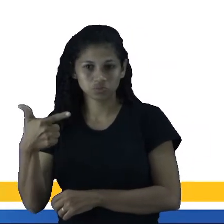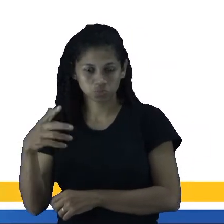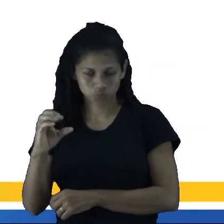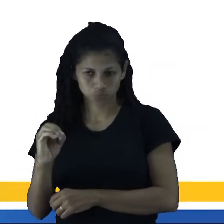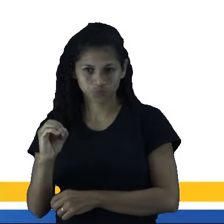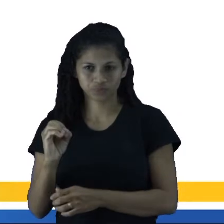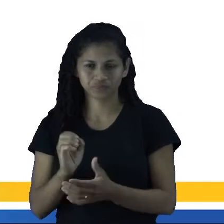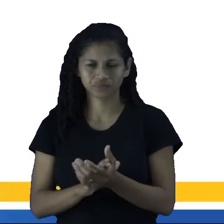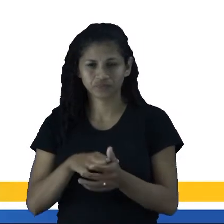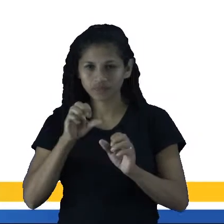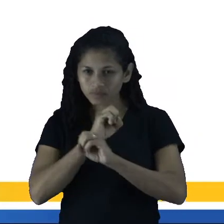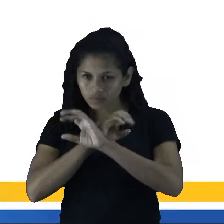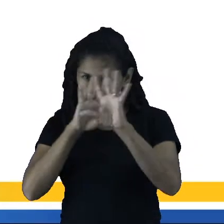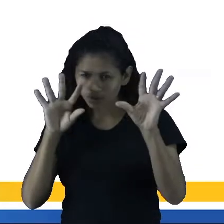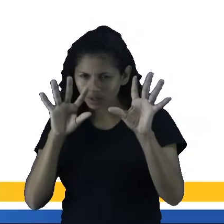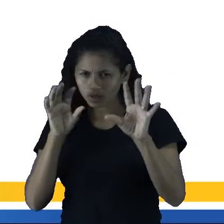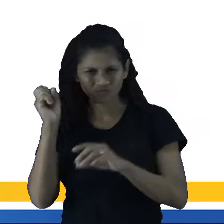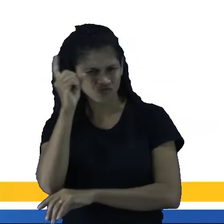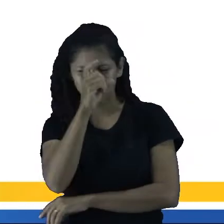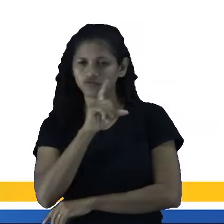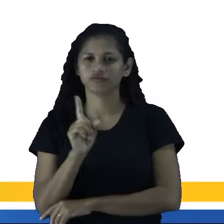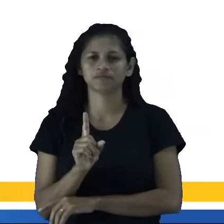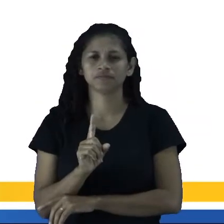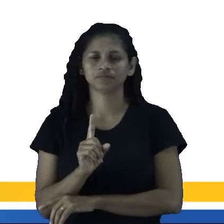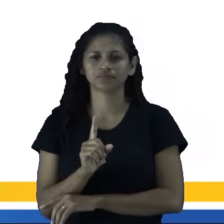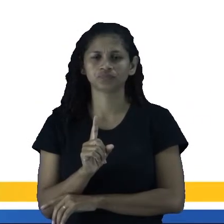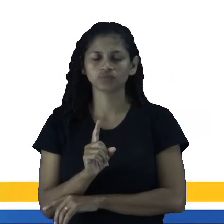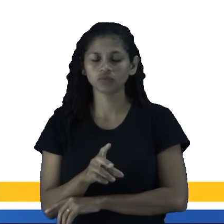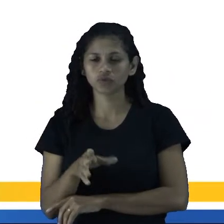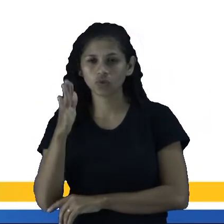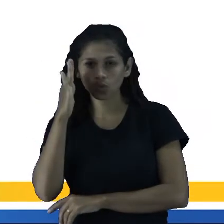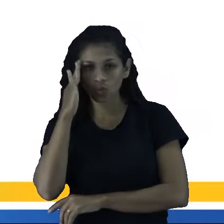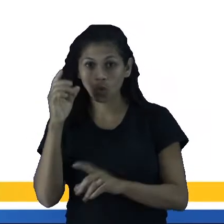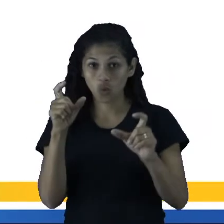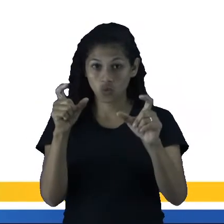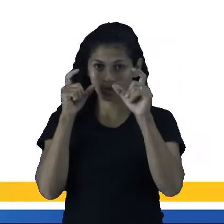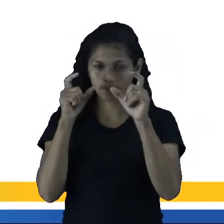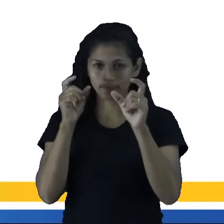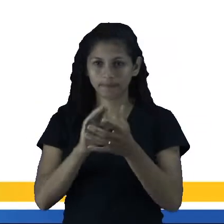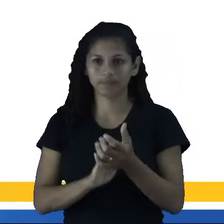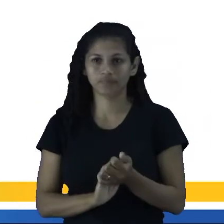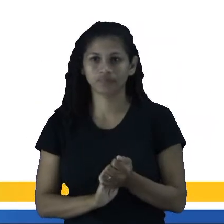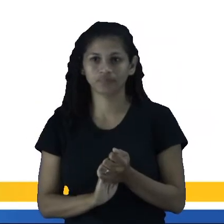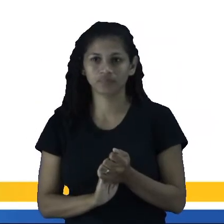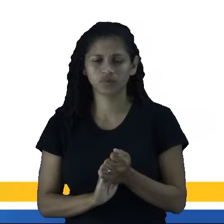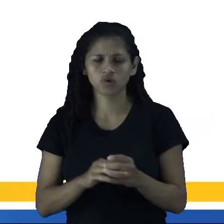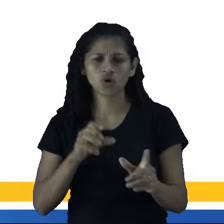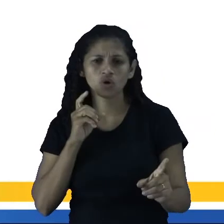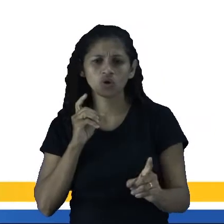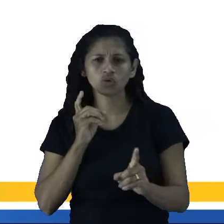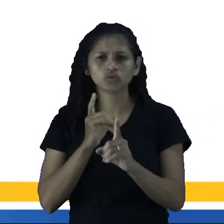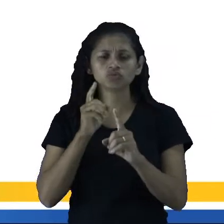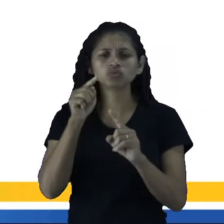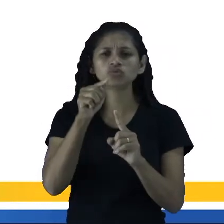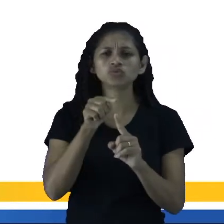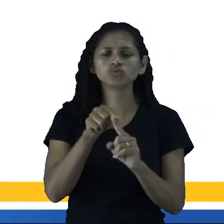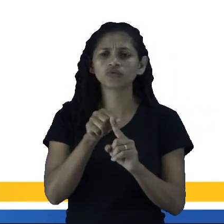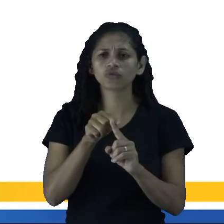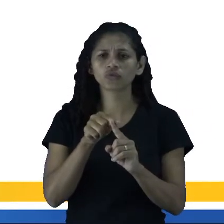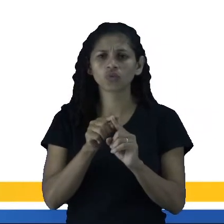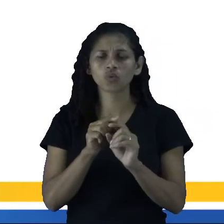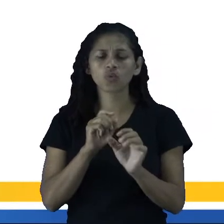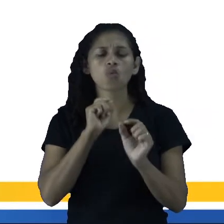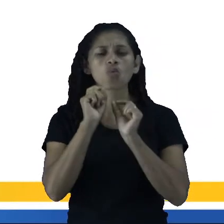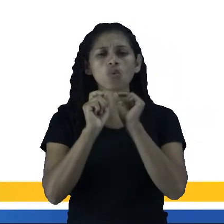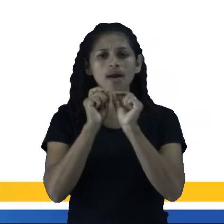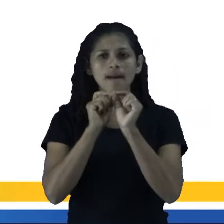claro? Não tem nada de difícil aqui, tá? É só você prestar atenção. Identificou que é permutação, mas professor, como é que eu sei que é